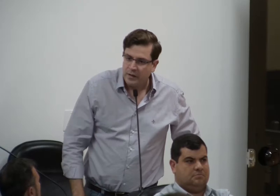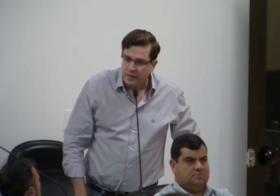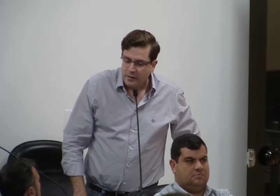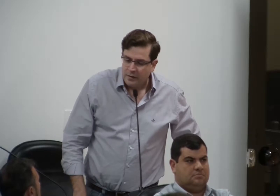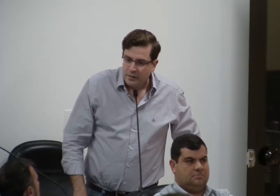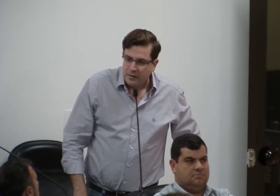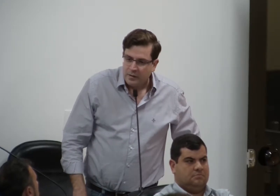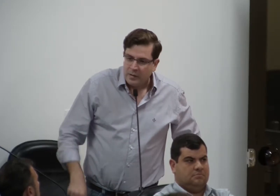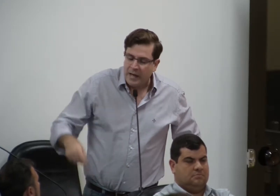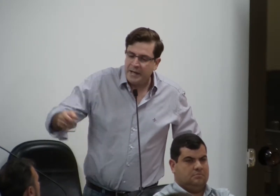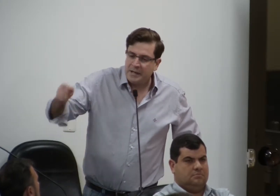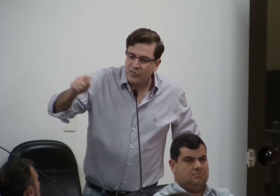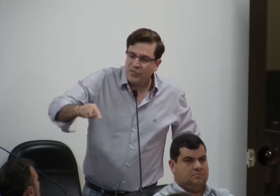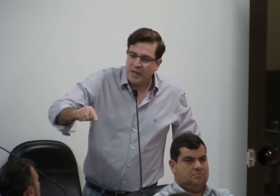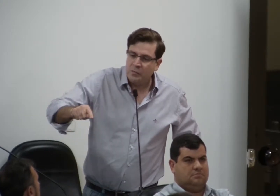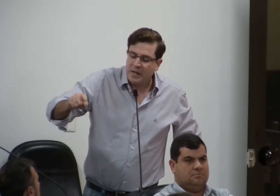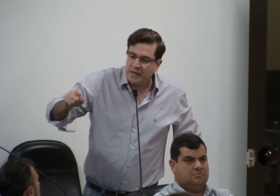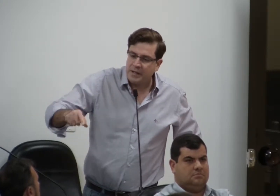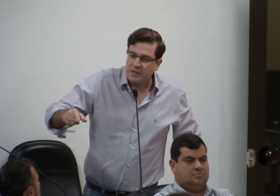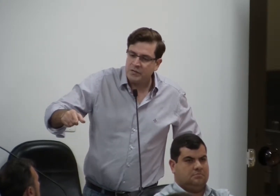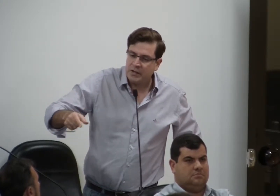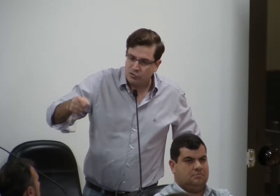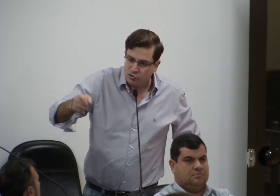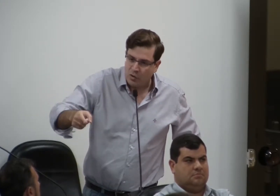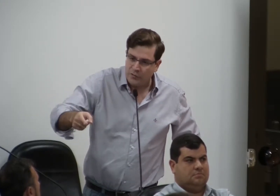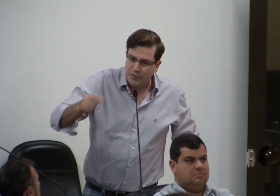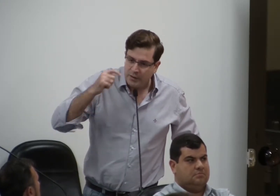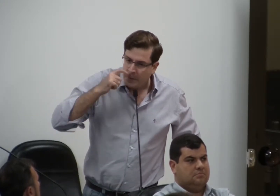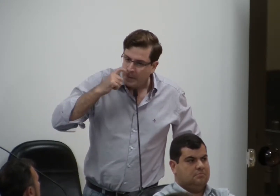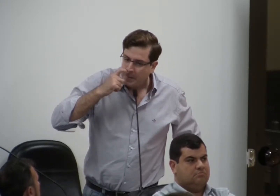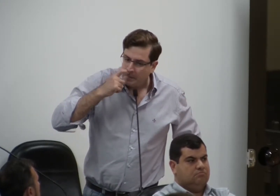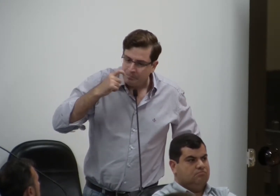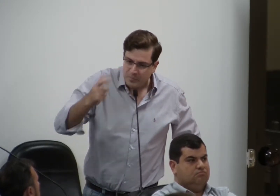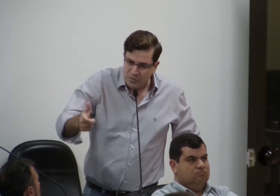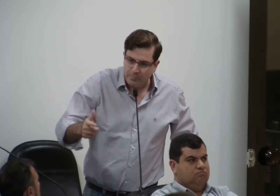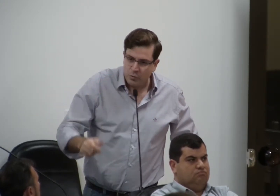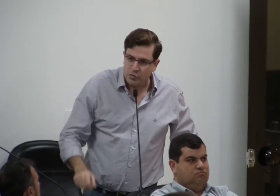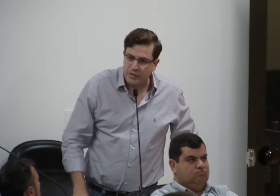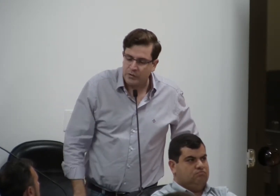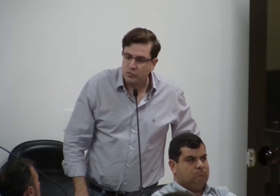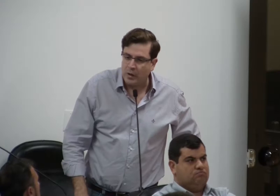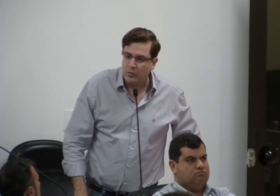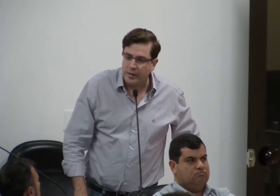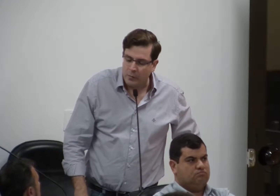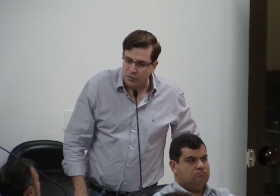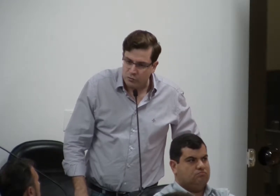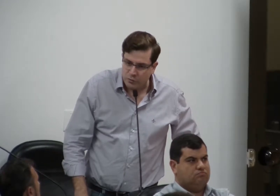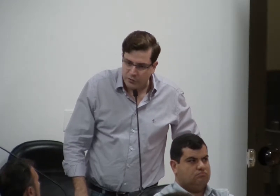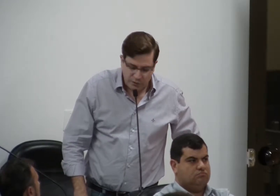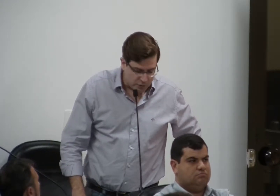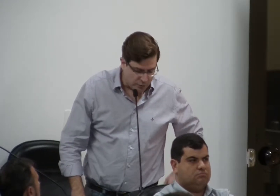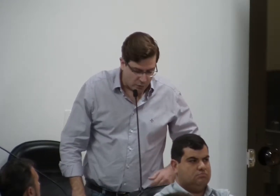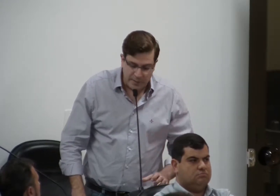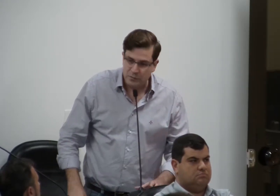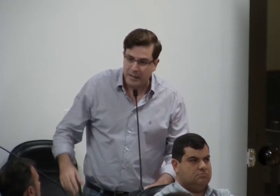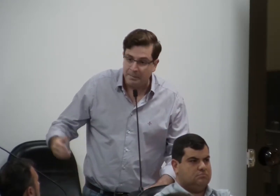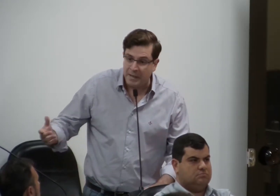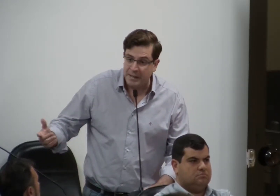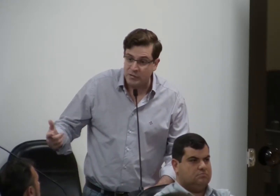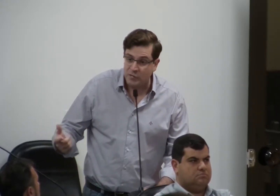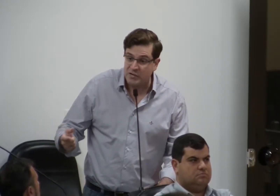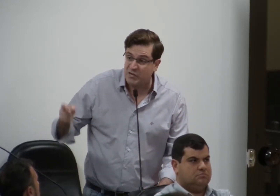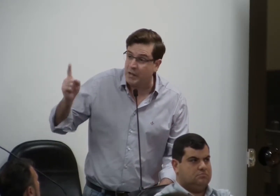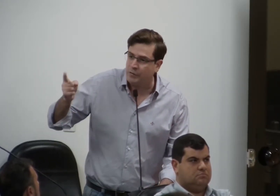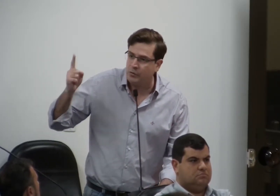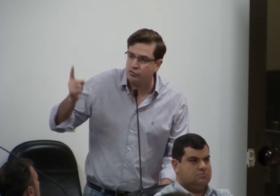cores, ainda vem uma criança que sofre de abuso sexual. E é um assunto difícil realmente, porque a